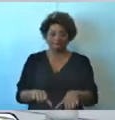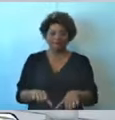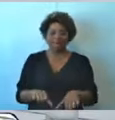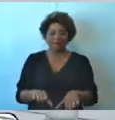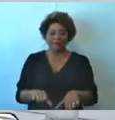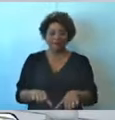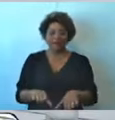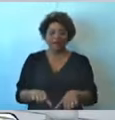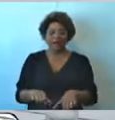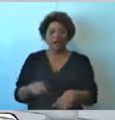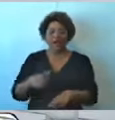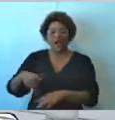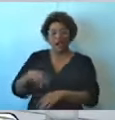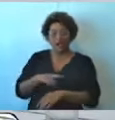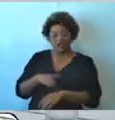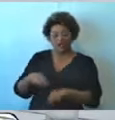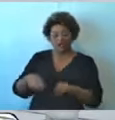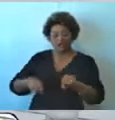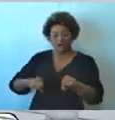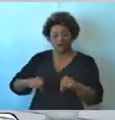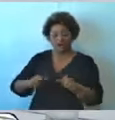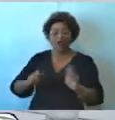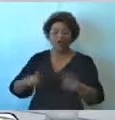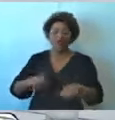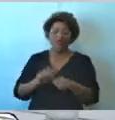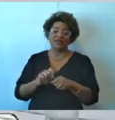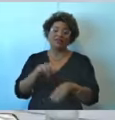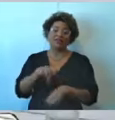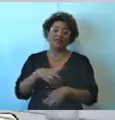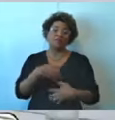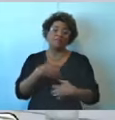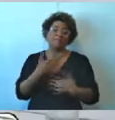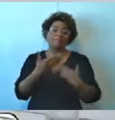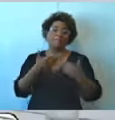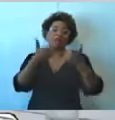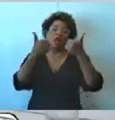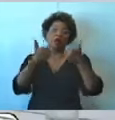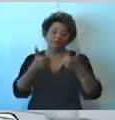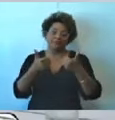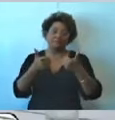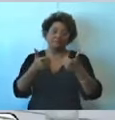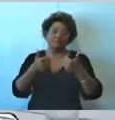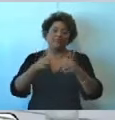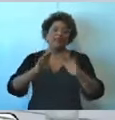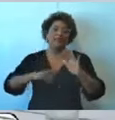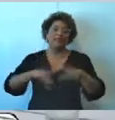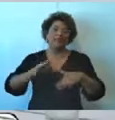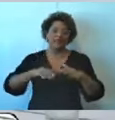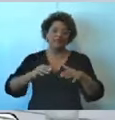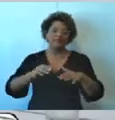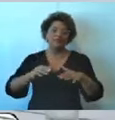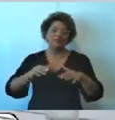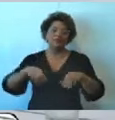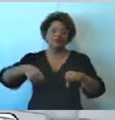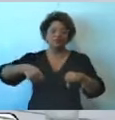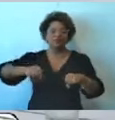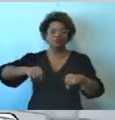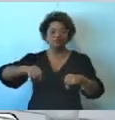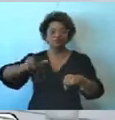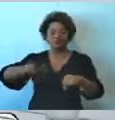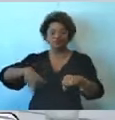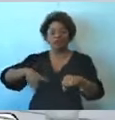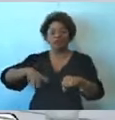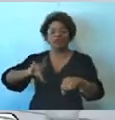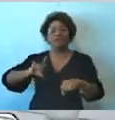costurando e ganhar. Às vezes o motoqueiro, ele só quer ser visto no trânsito, porque é isso, a mudação de faixa